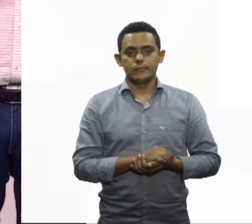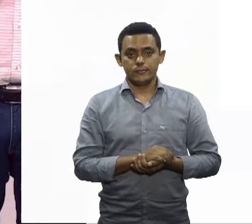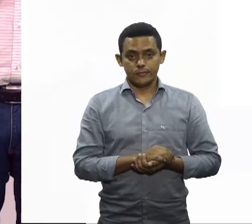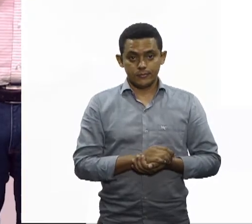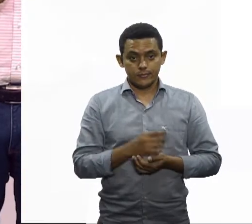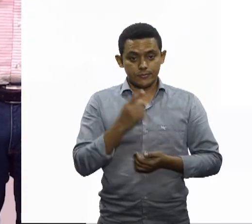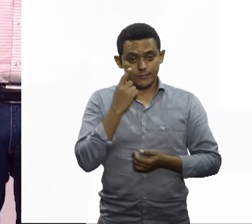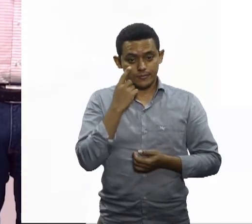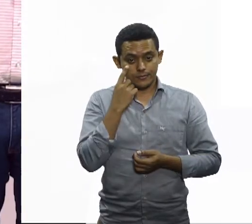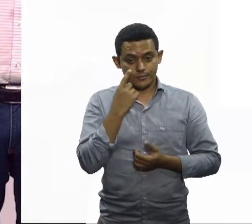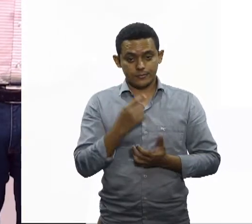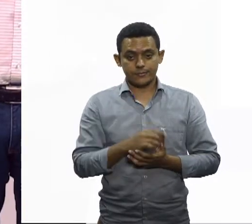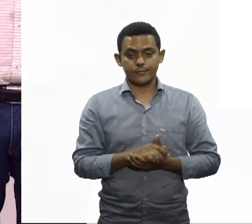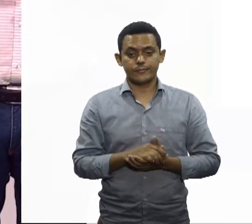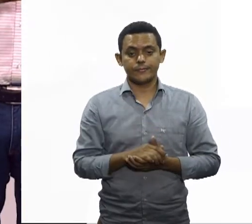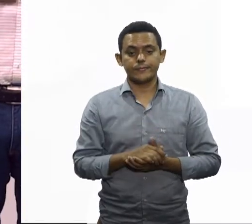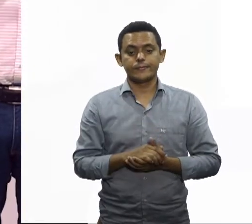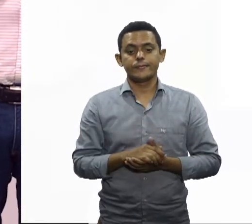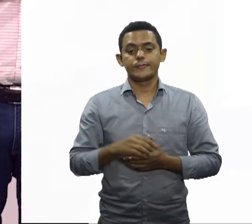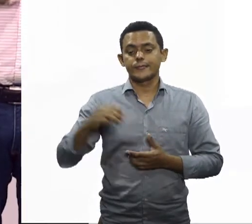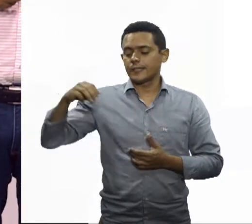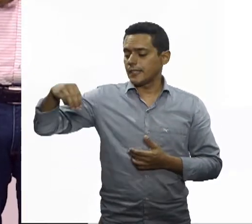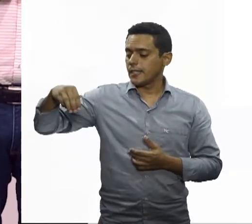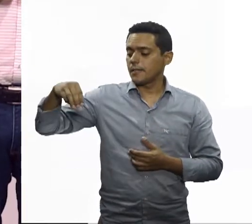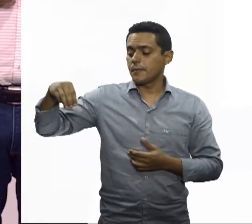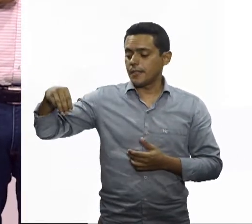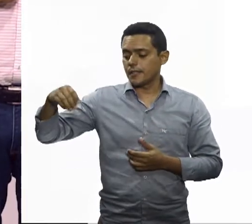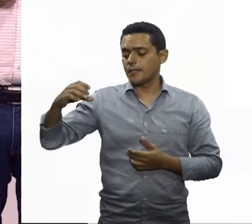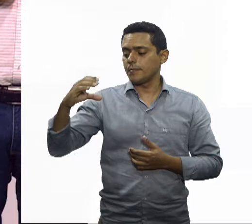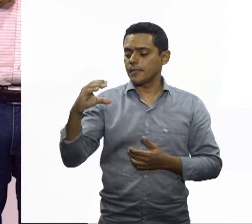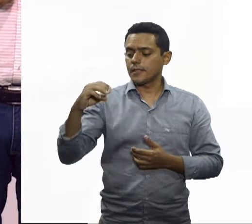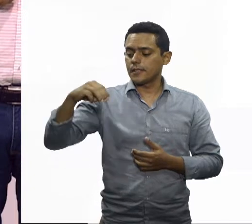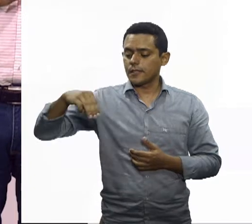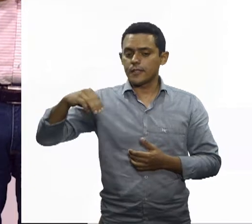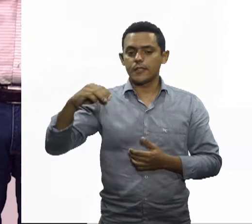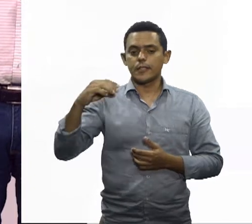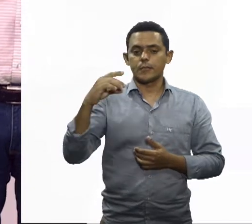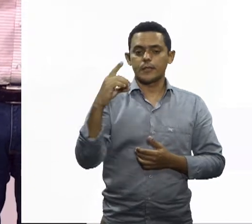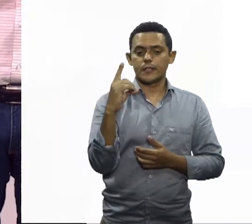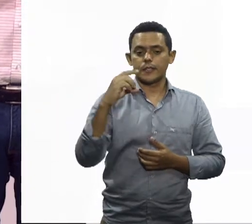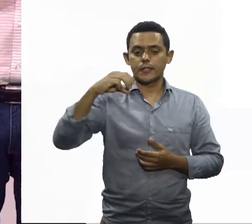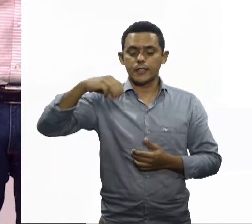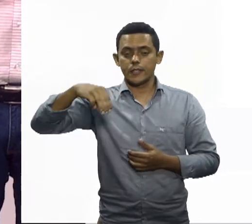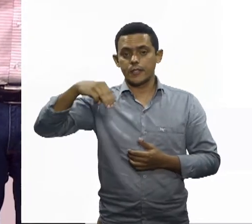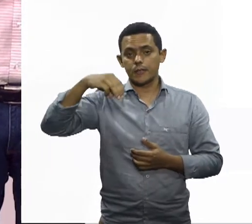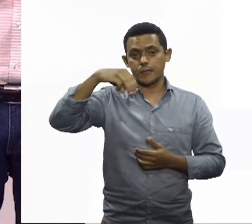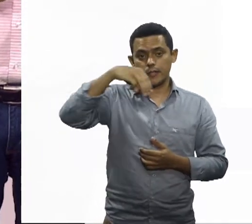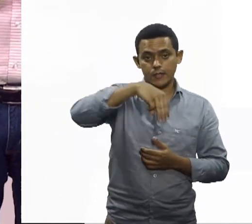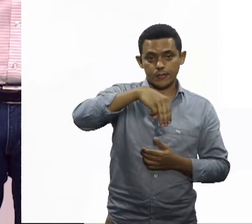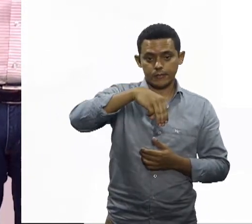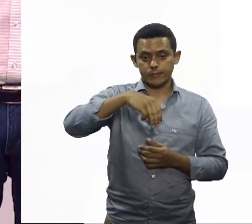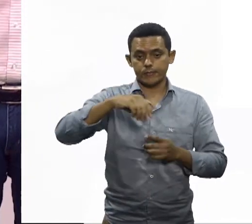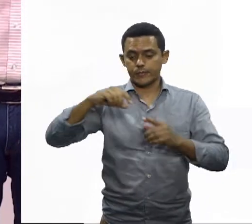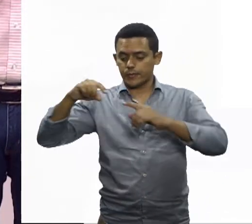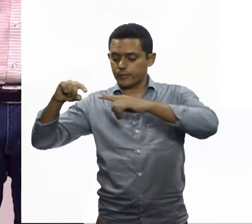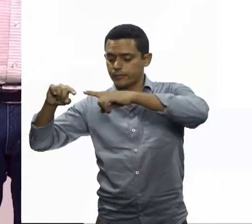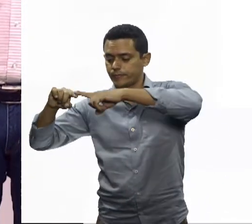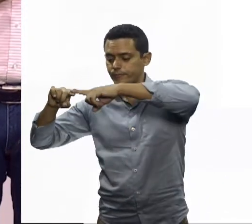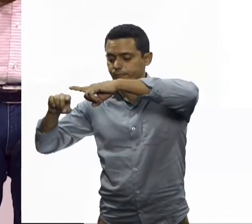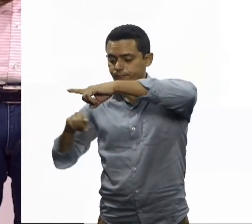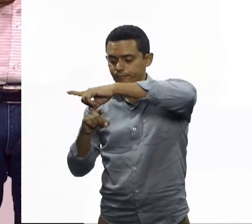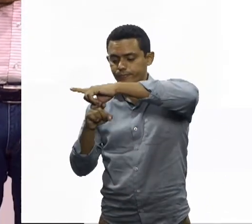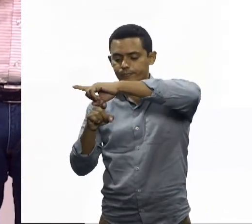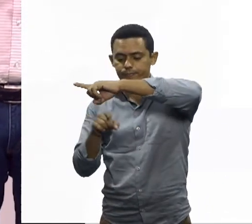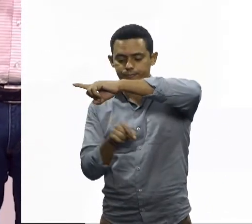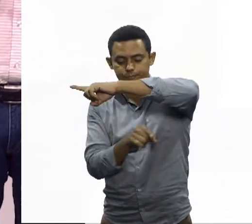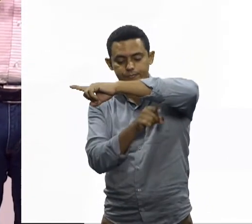vai dividir por 10. E do hectômetro para o quilômetro, também vai dividir por 10. Então, nós vimos aí a unidade de medida de comprimento, como eu